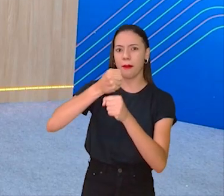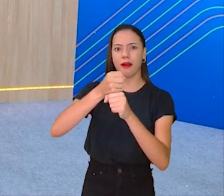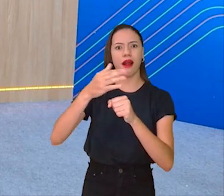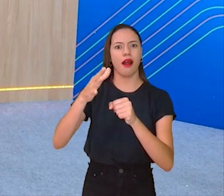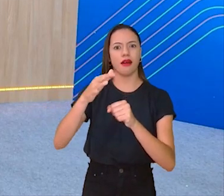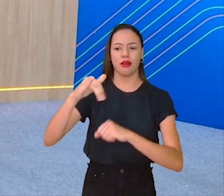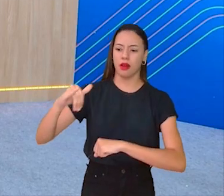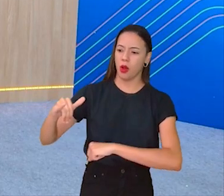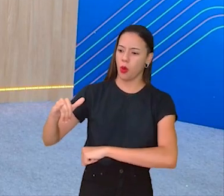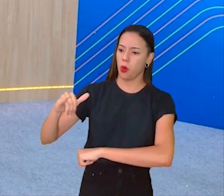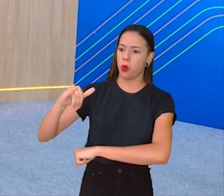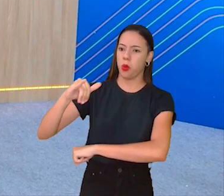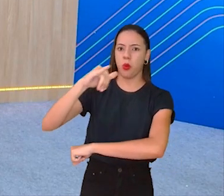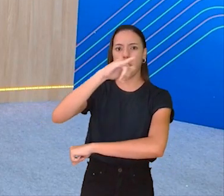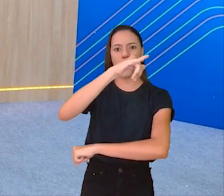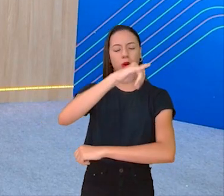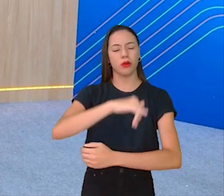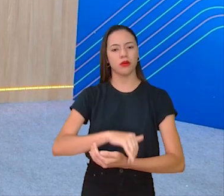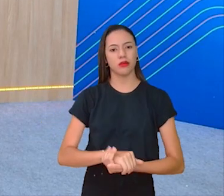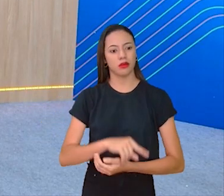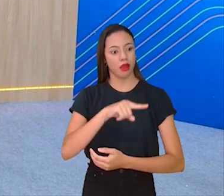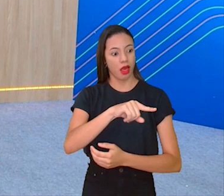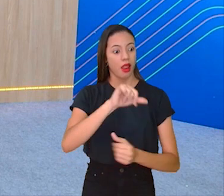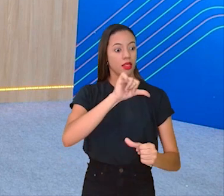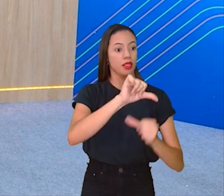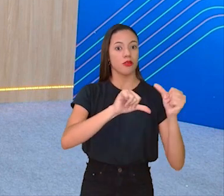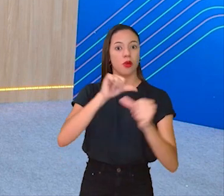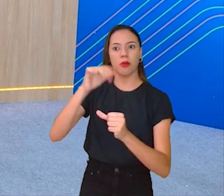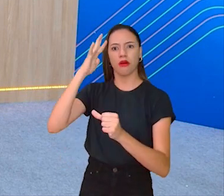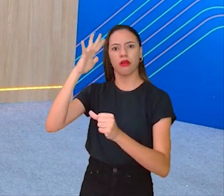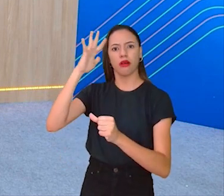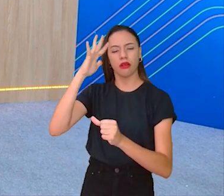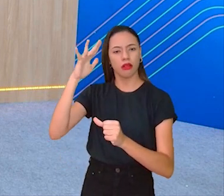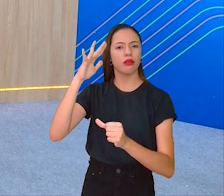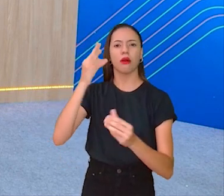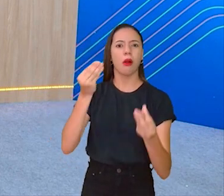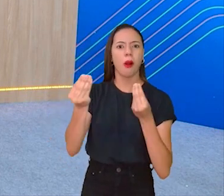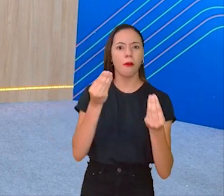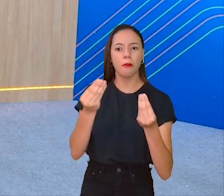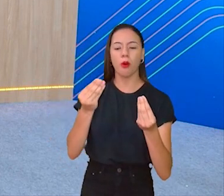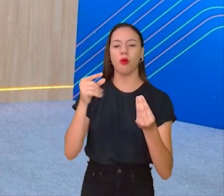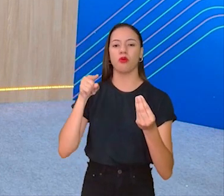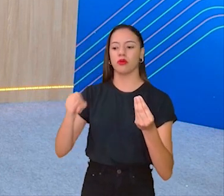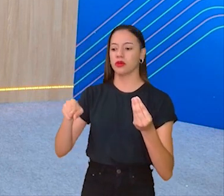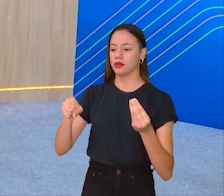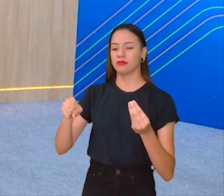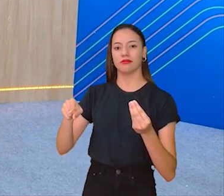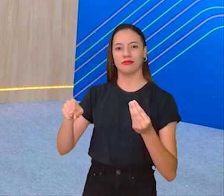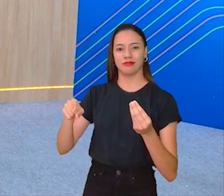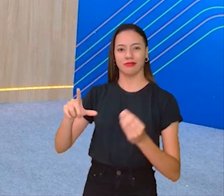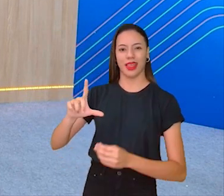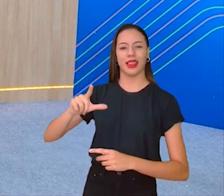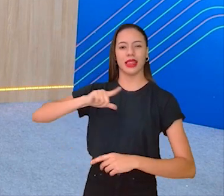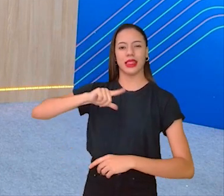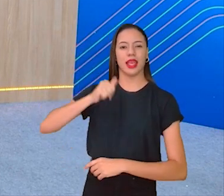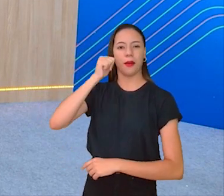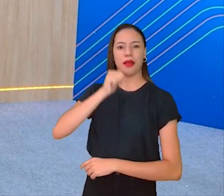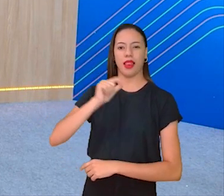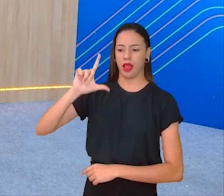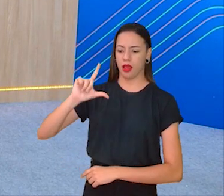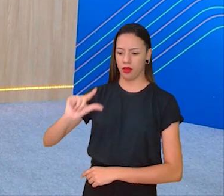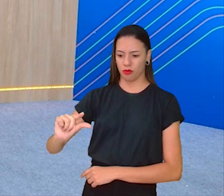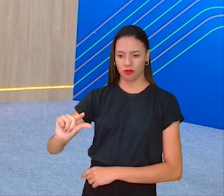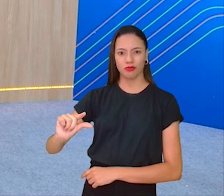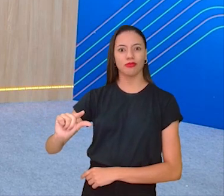de como ela realizou o sonho dela ajudando, né? Aquele serzinho lá fantástico, né?